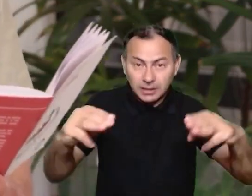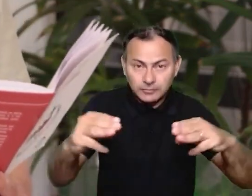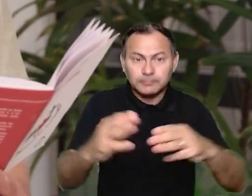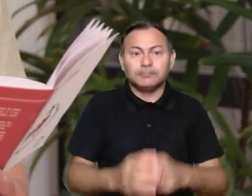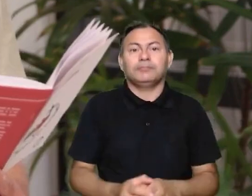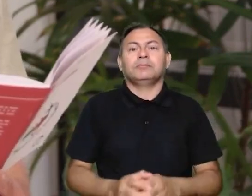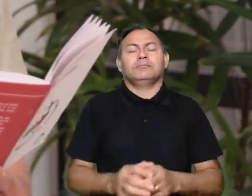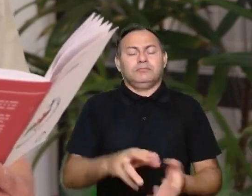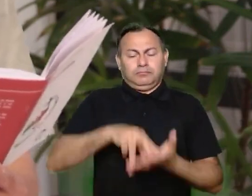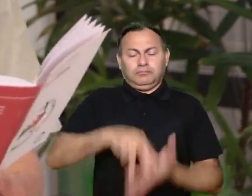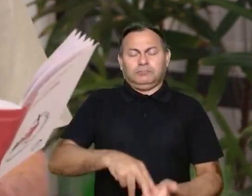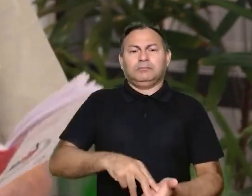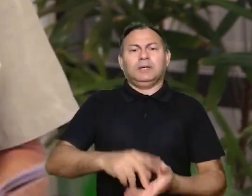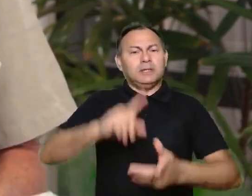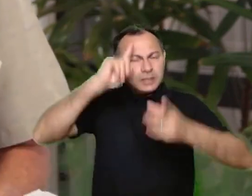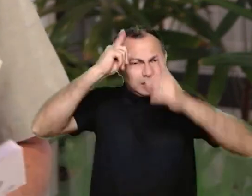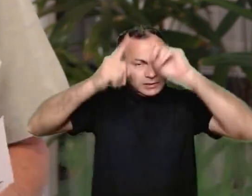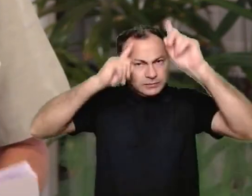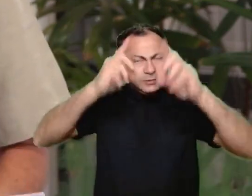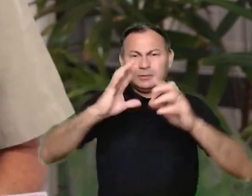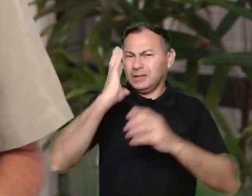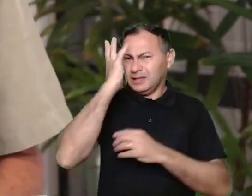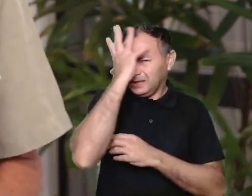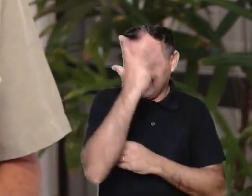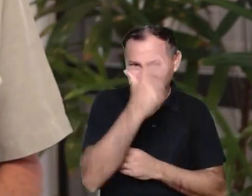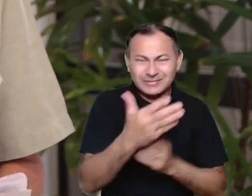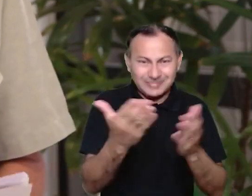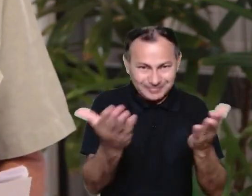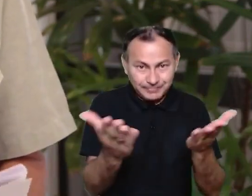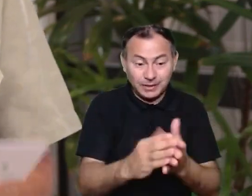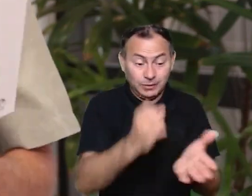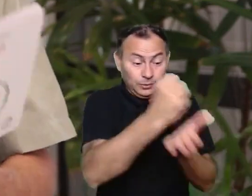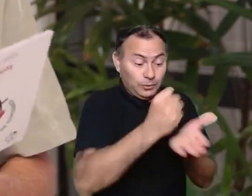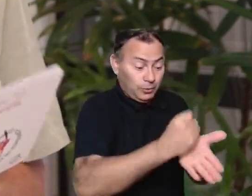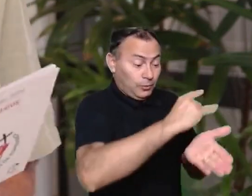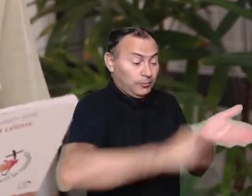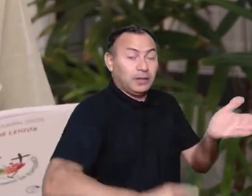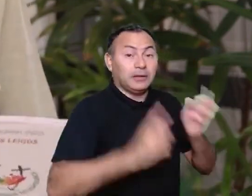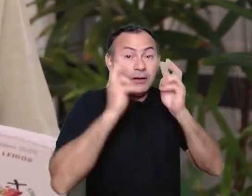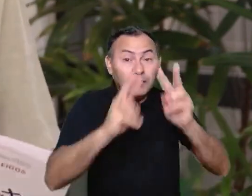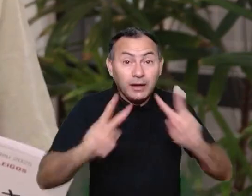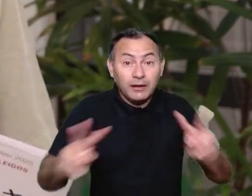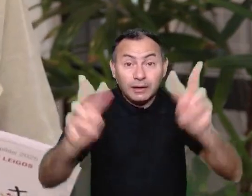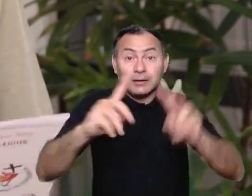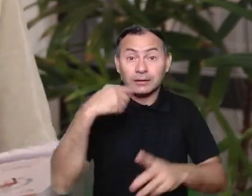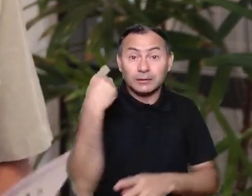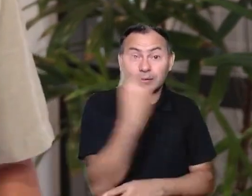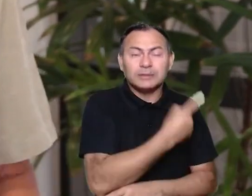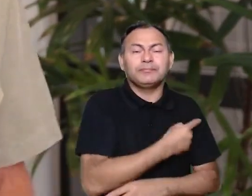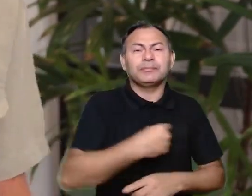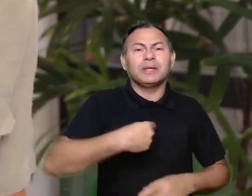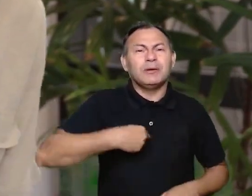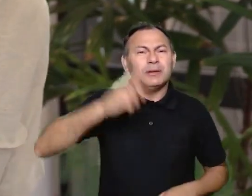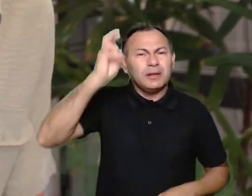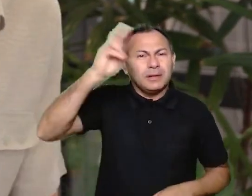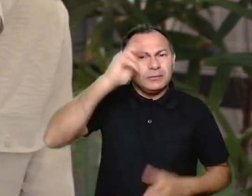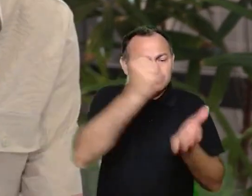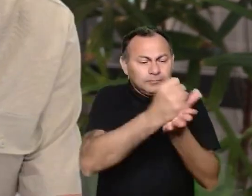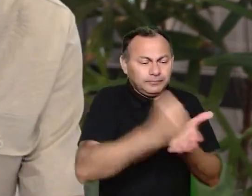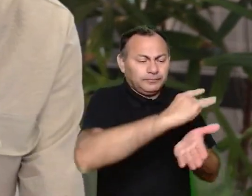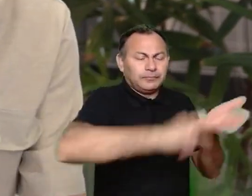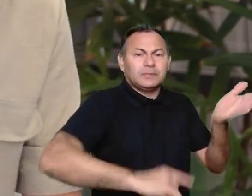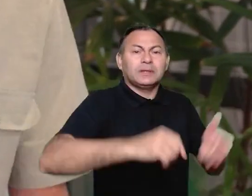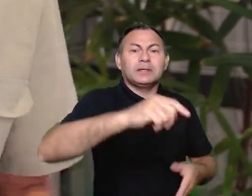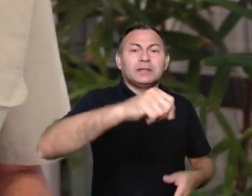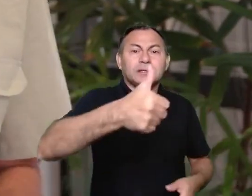ação com empenho e criatividade. Bonito, né, gente? O documento reconhecer isso da gente. Me lembrou até o